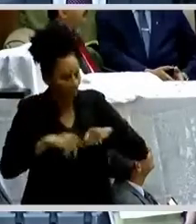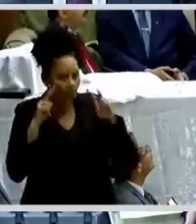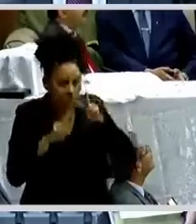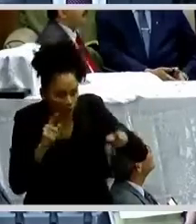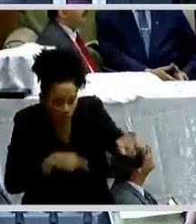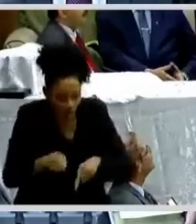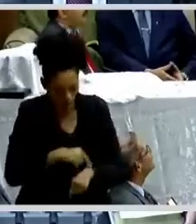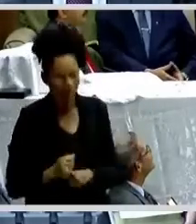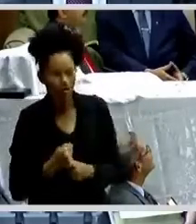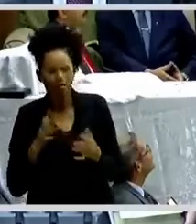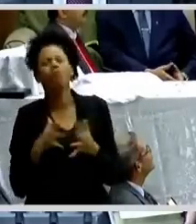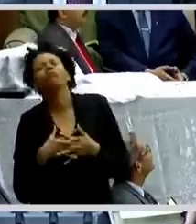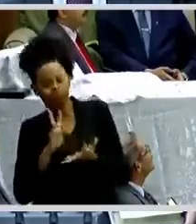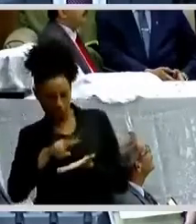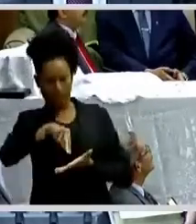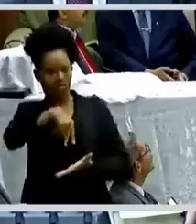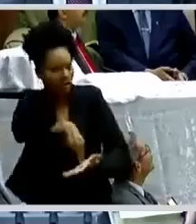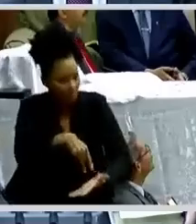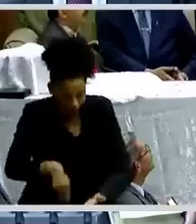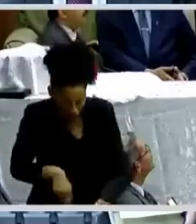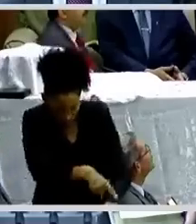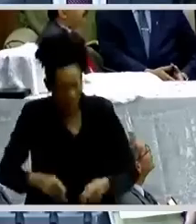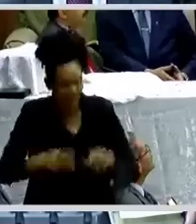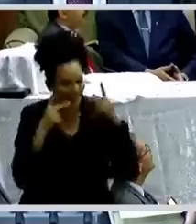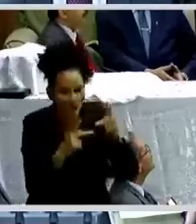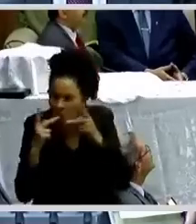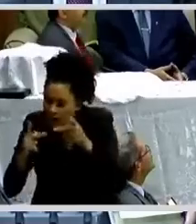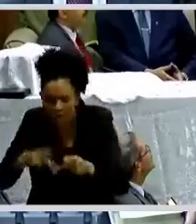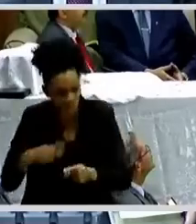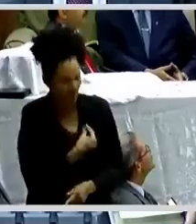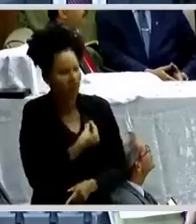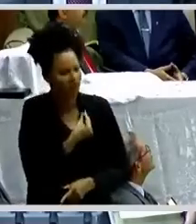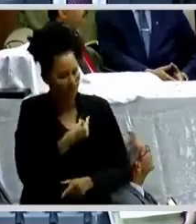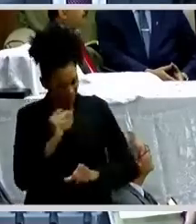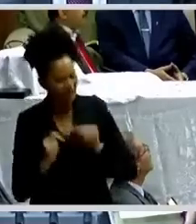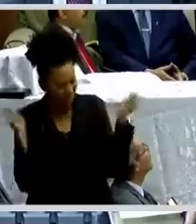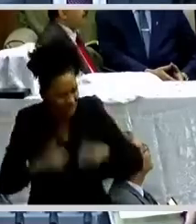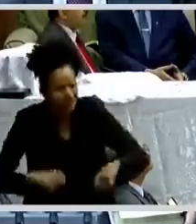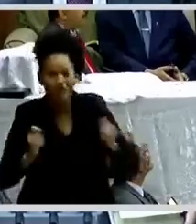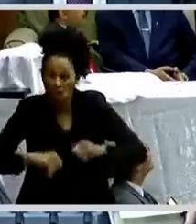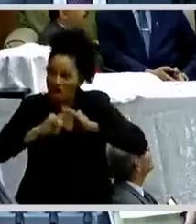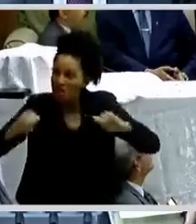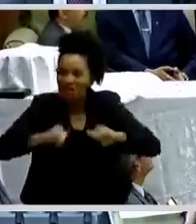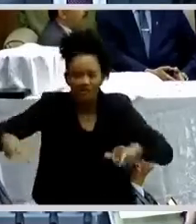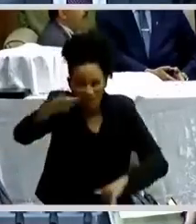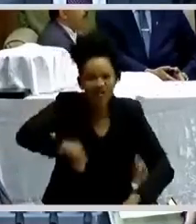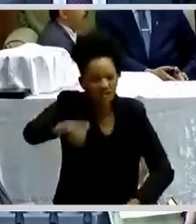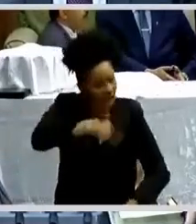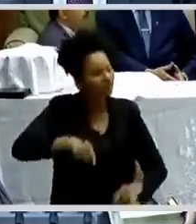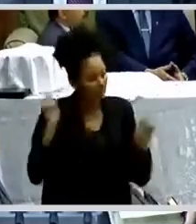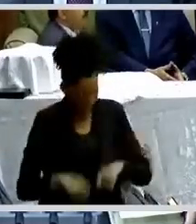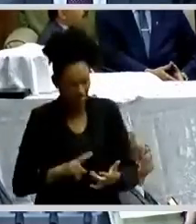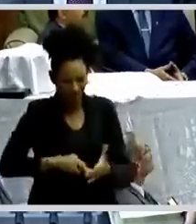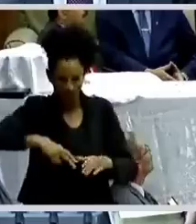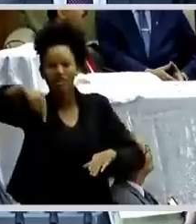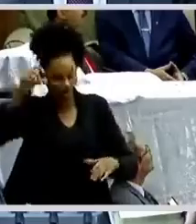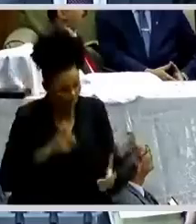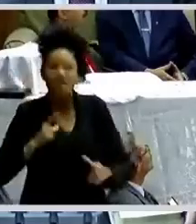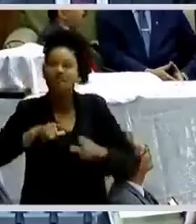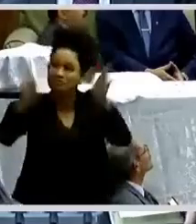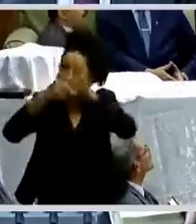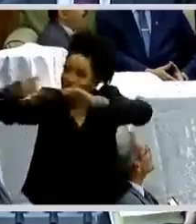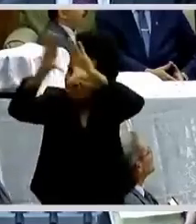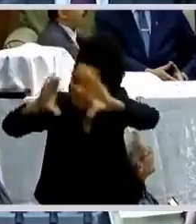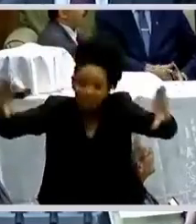morto está sendo ressuscitado, e ele está pregando vida após a morte. Ele está dizendo que tem ressurreição, tem um céu, tem um céu, tem